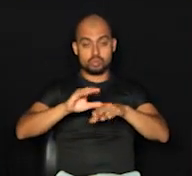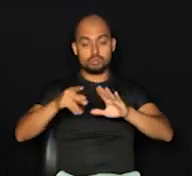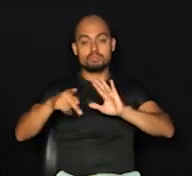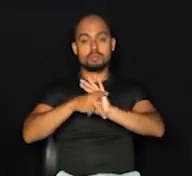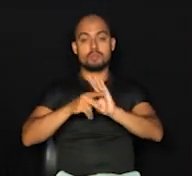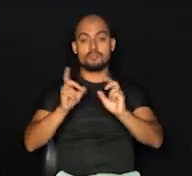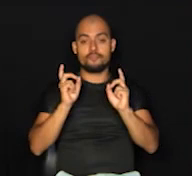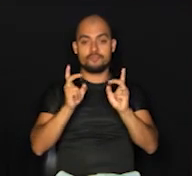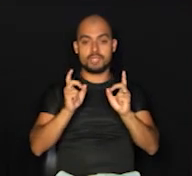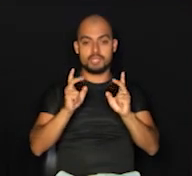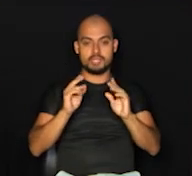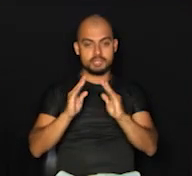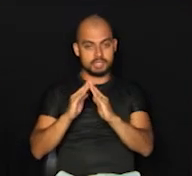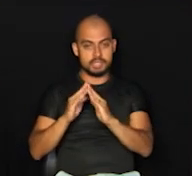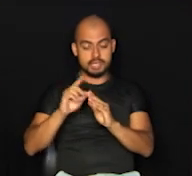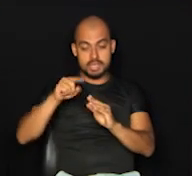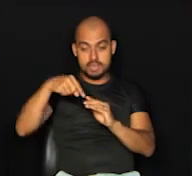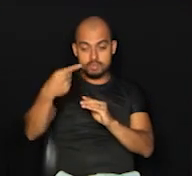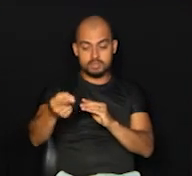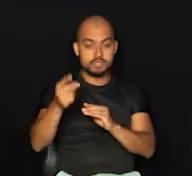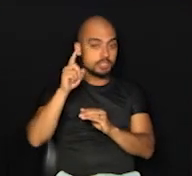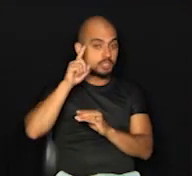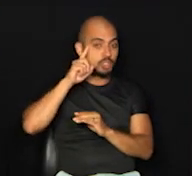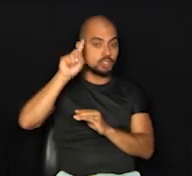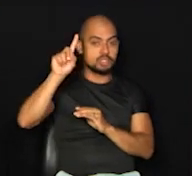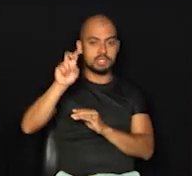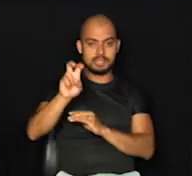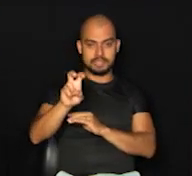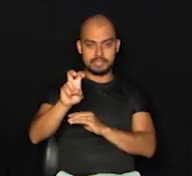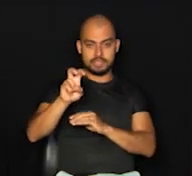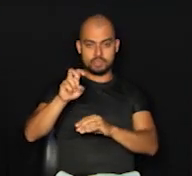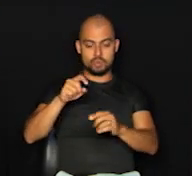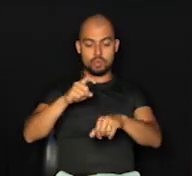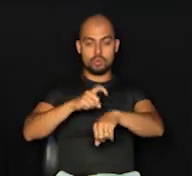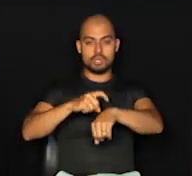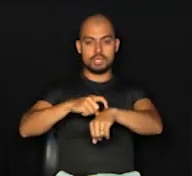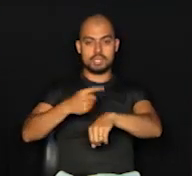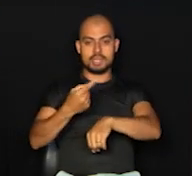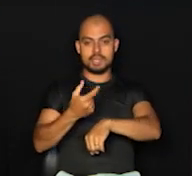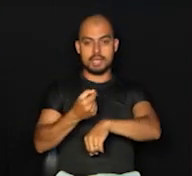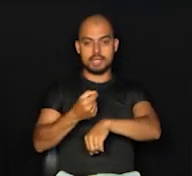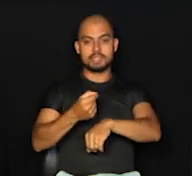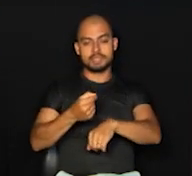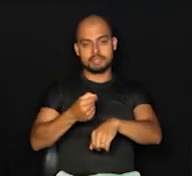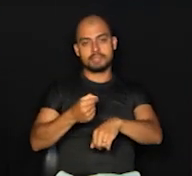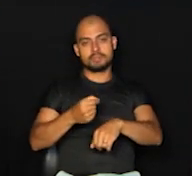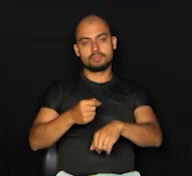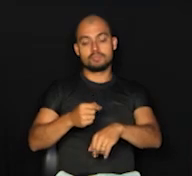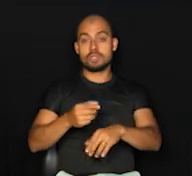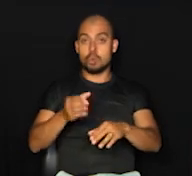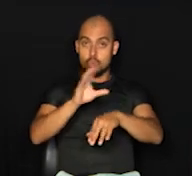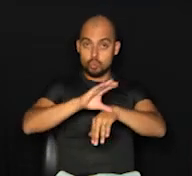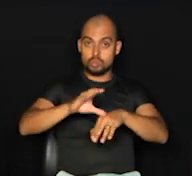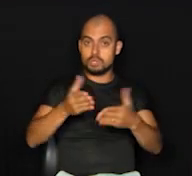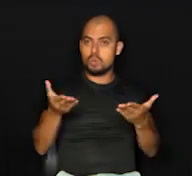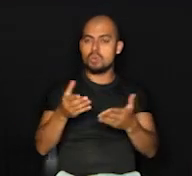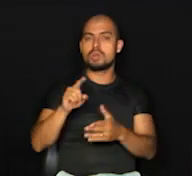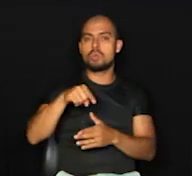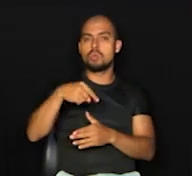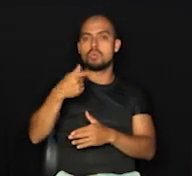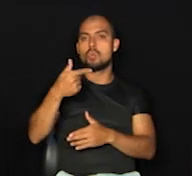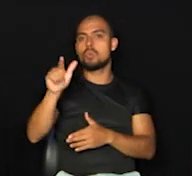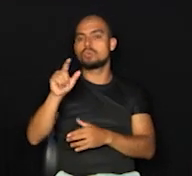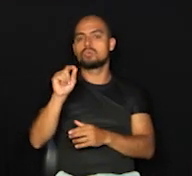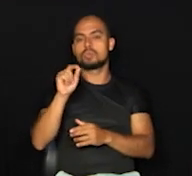imobiliário depois de amanhã, dia 5, às 10 horas da manhã. A gente vai falar mais sobre curso agora, Mirna Abreu, mas para quem quer